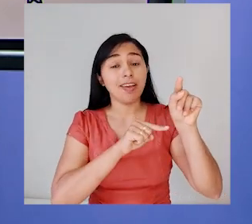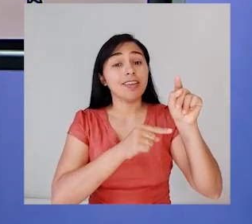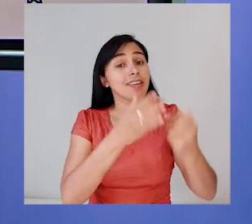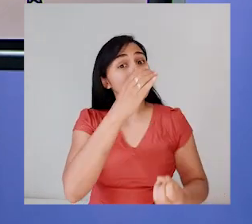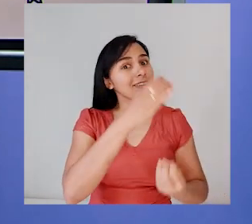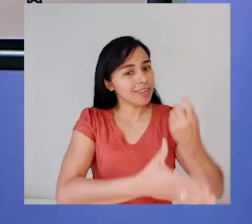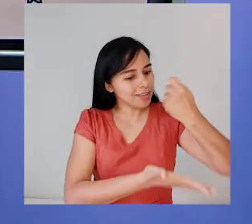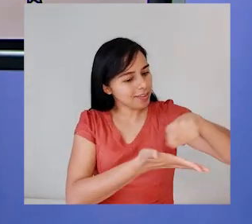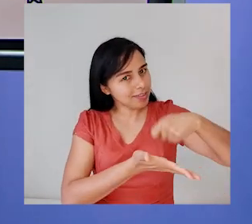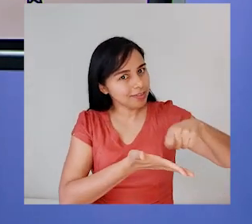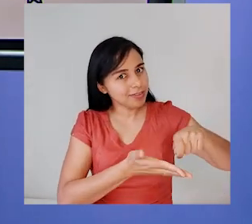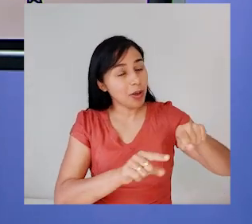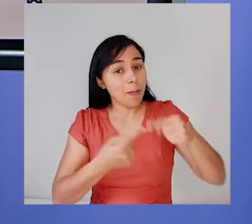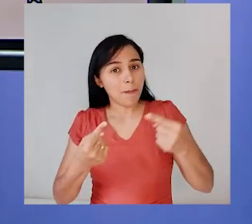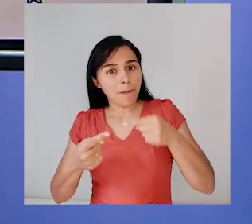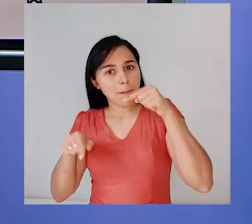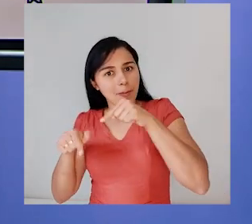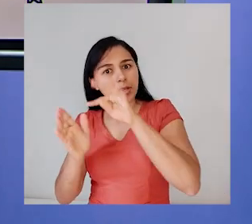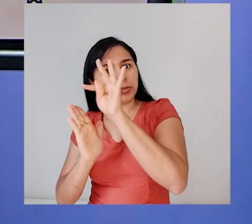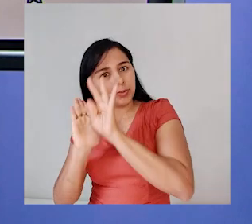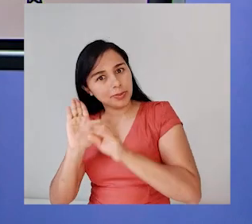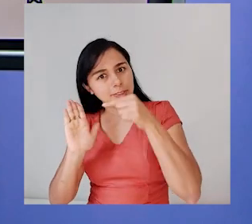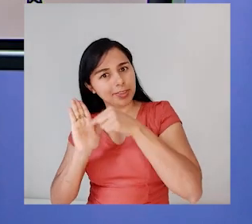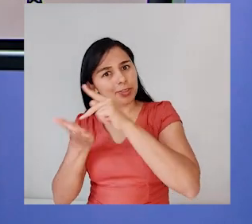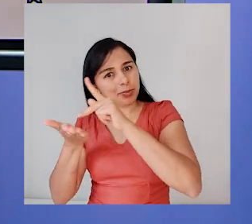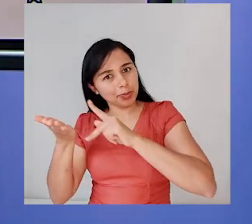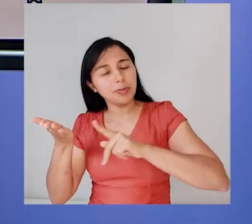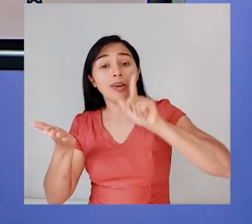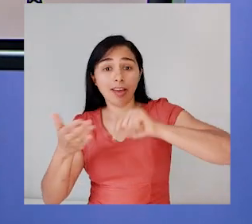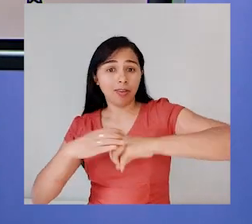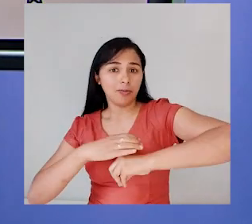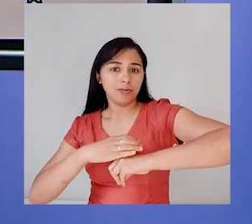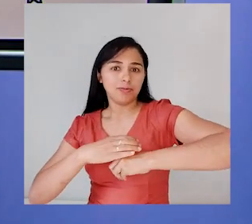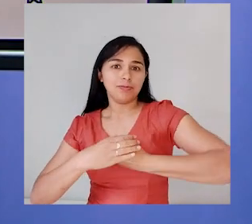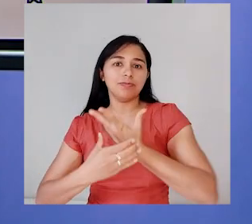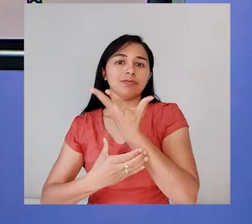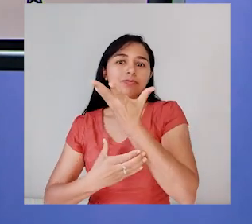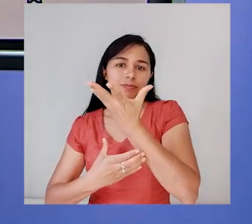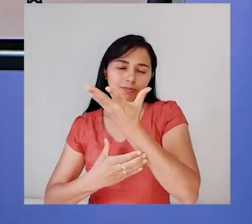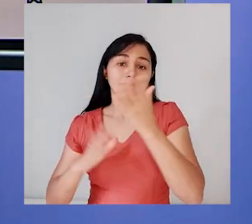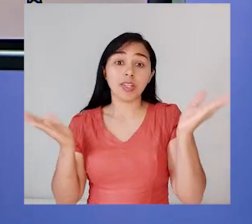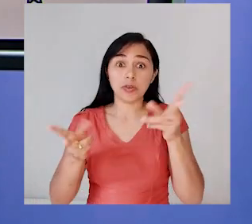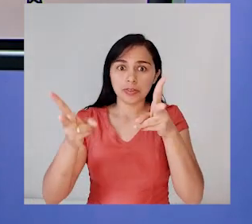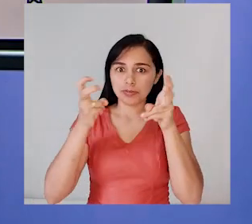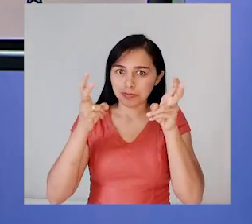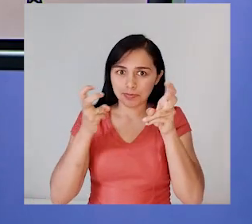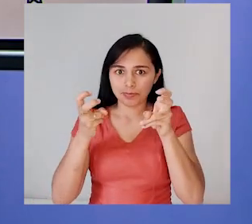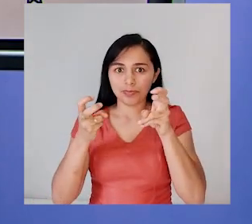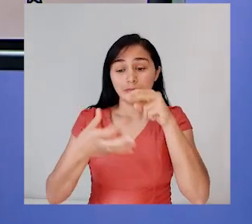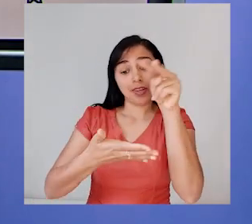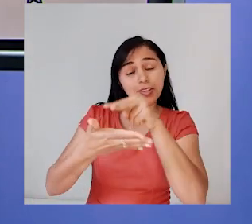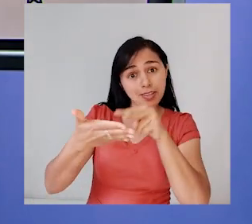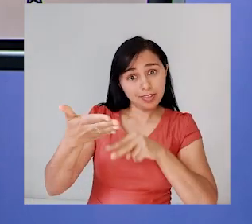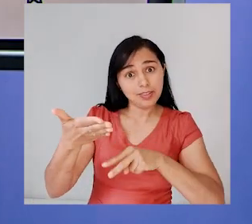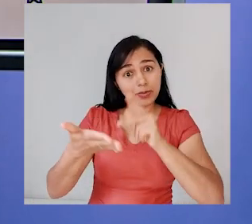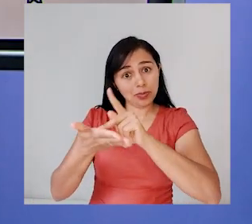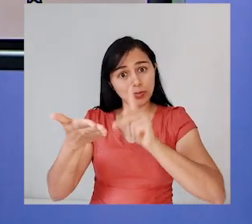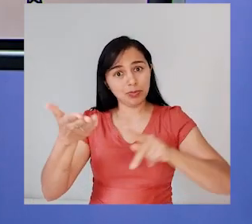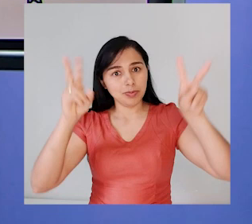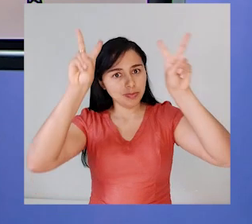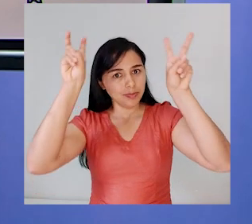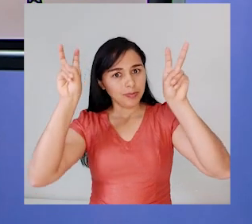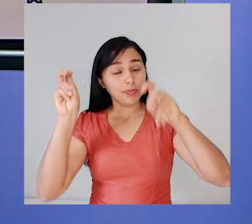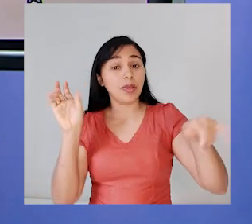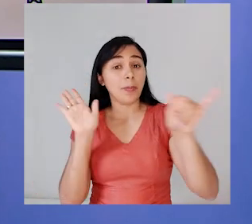se expressa dentro do poema. A gente vai poder perceber melhor essa diferença no poema Identidade, de Pedro